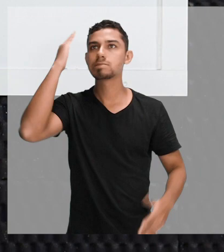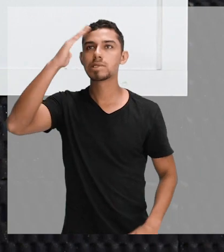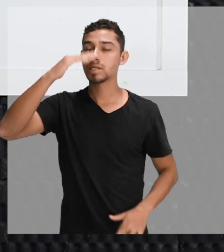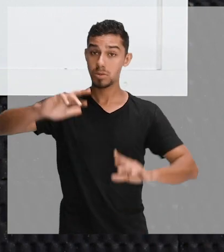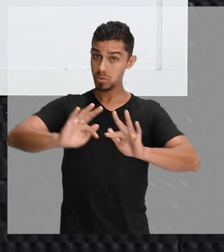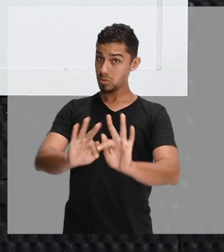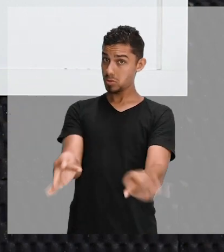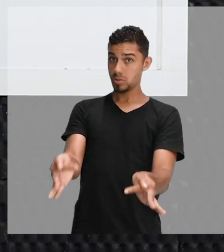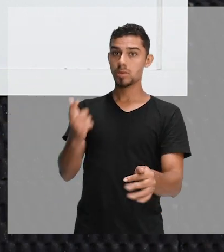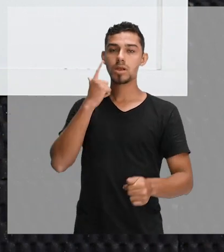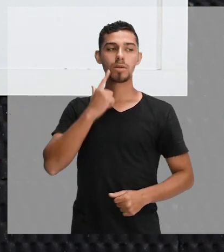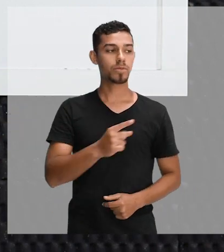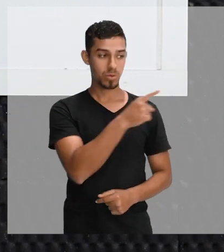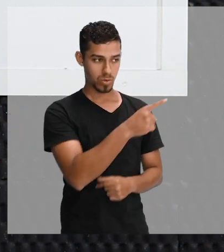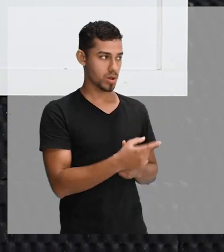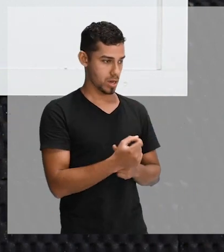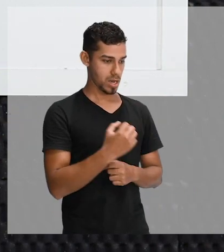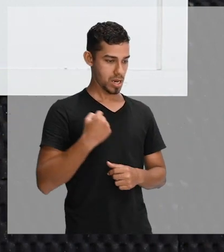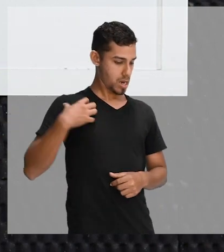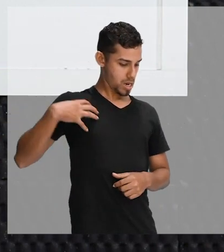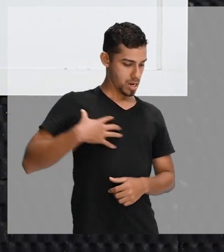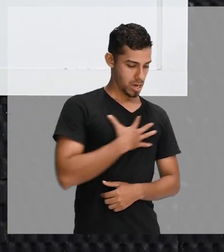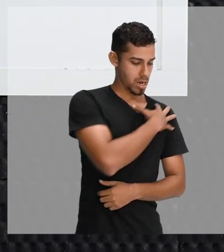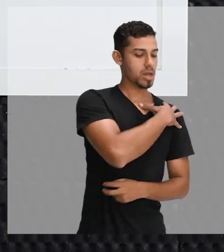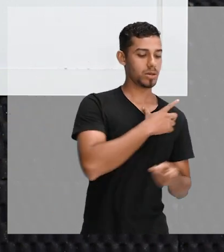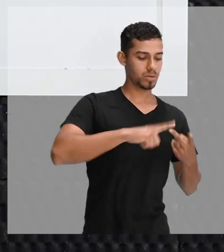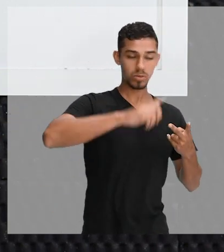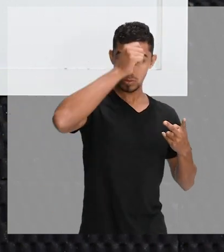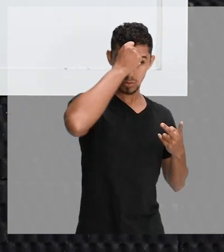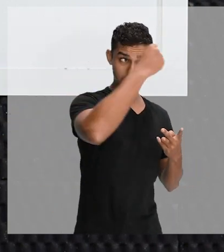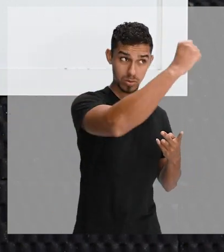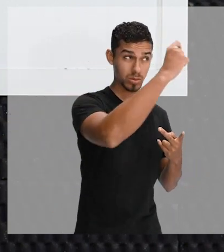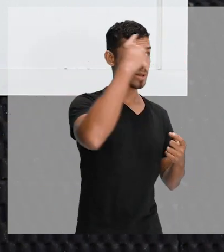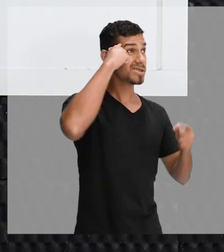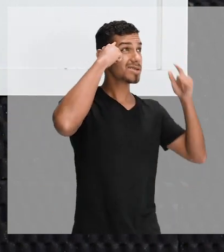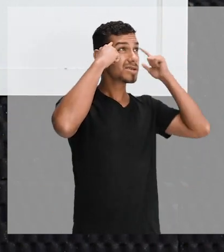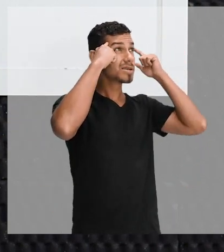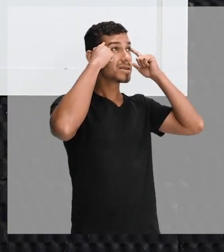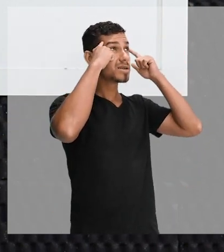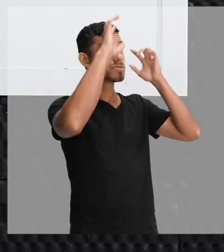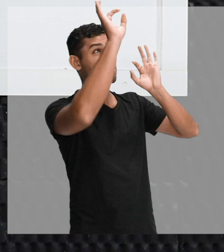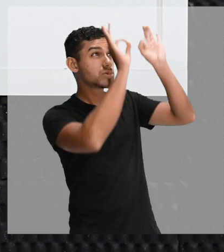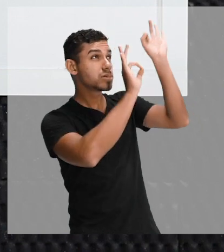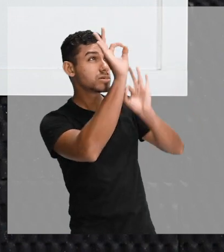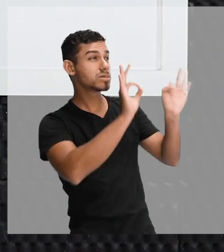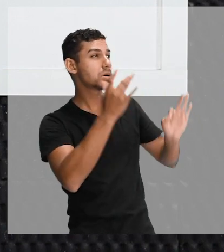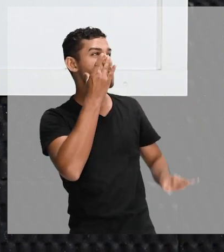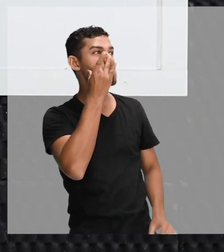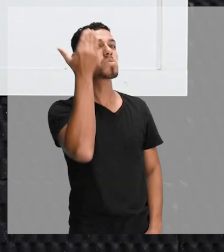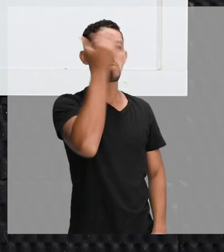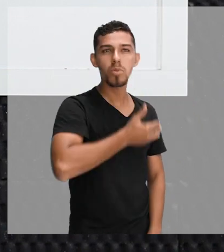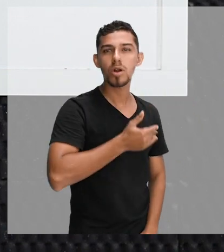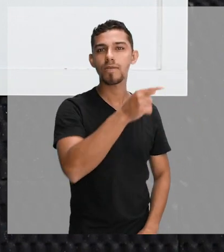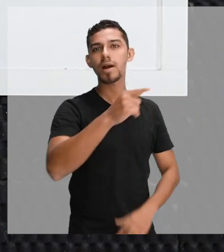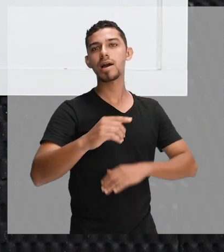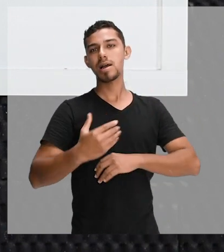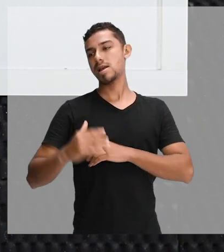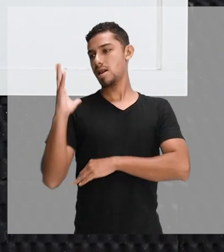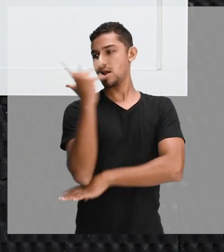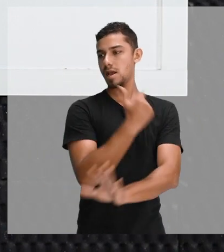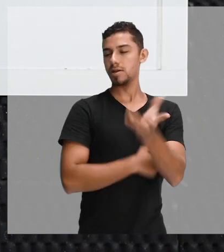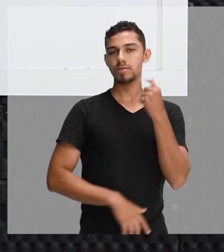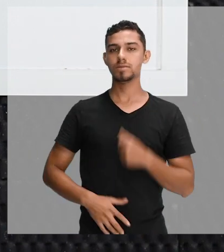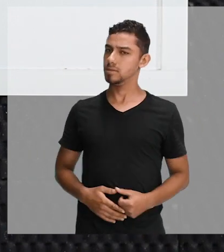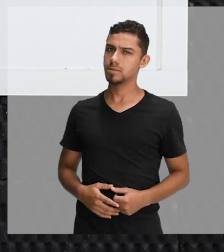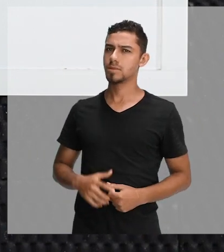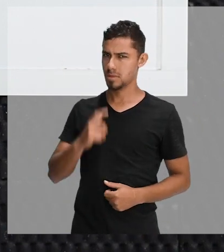você pegar os pré-socráticos e até Aristóteles, eles tinham uma concepção de conhecimento e queriam comprovar na natureza isso. Francis